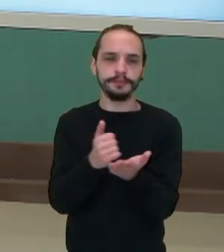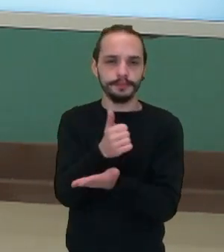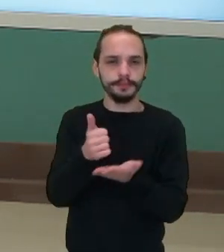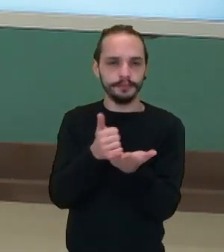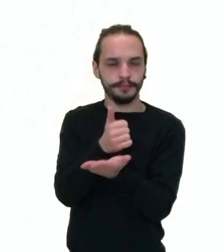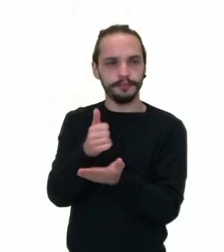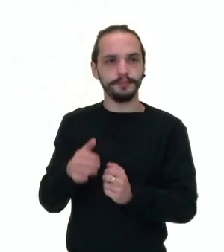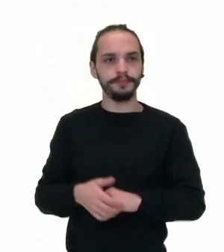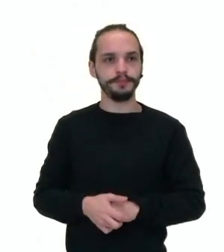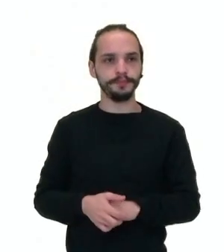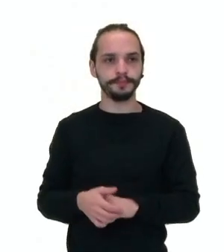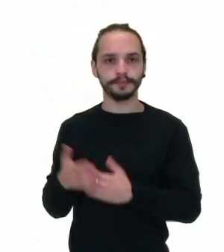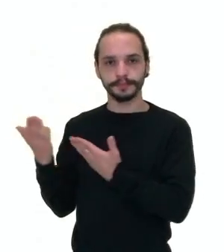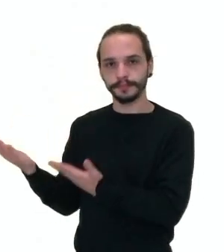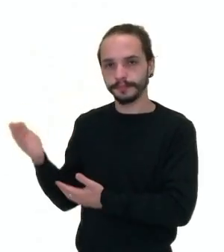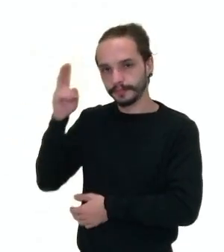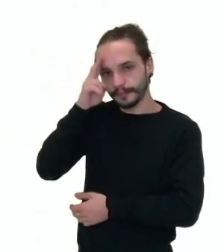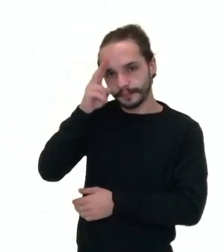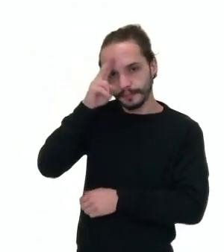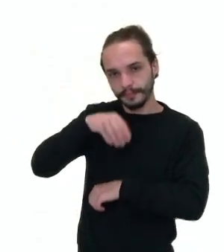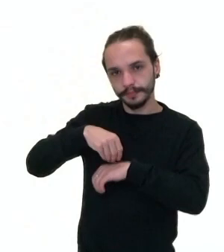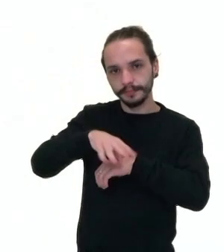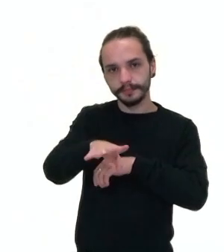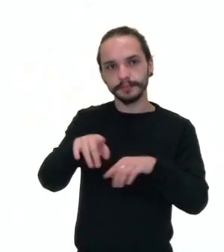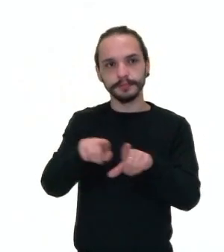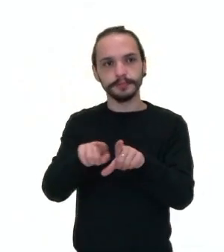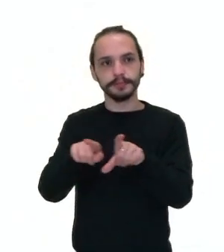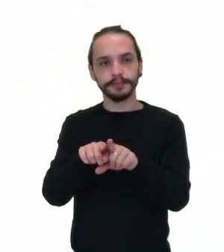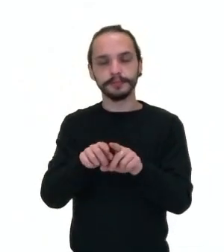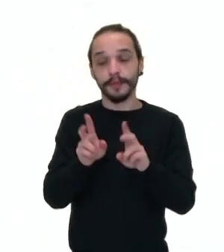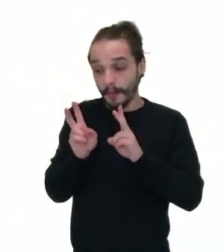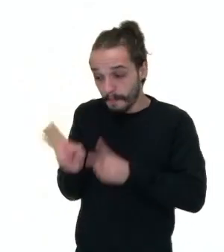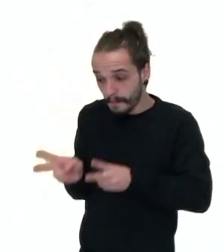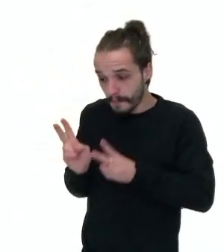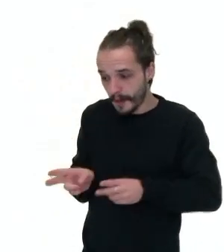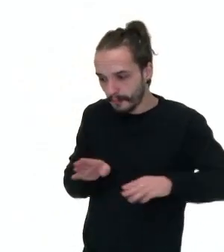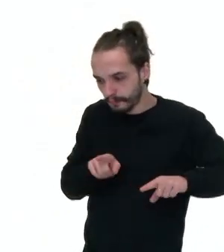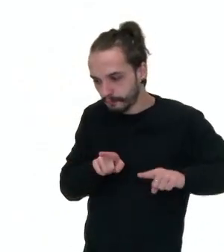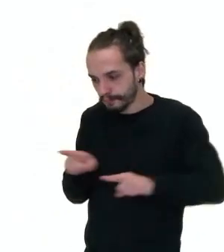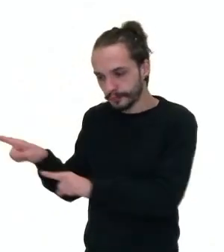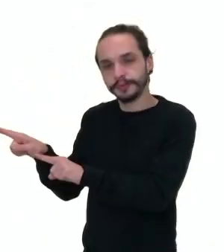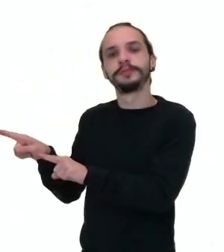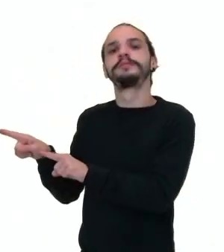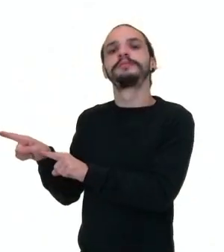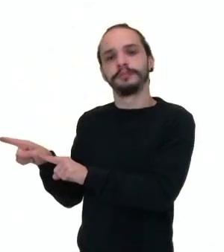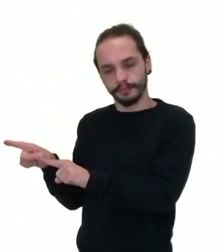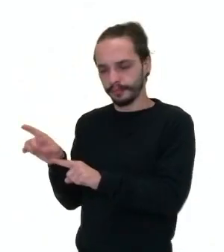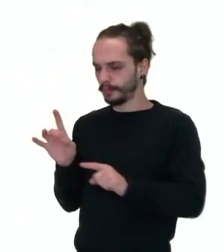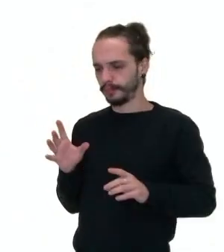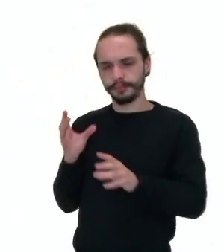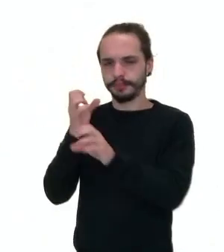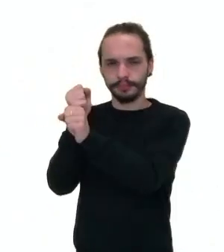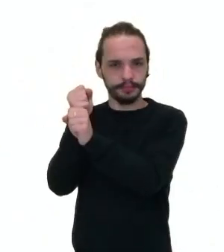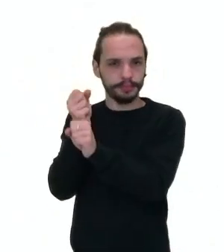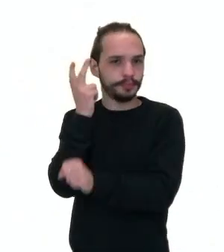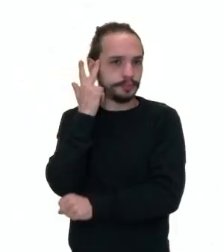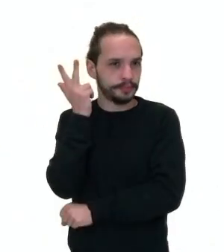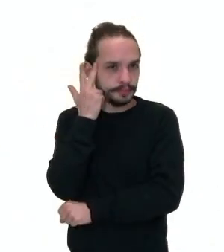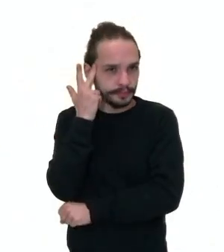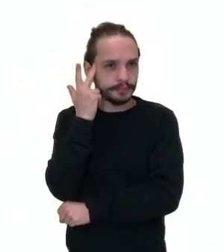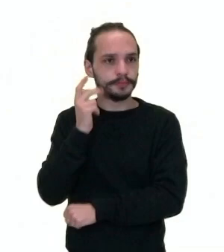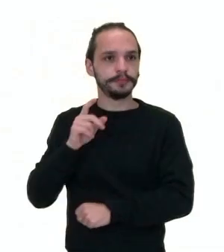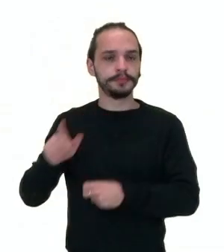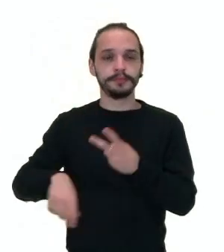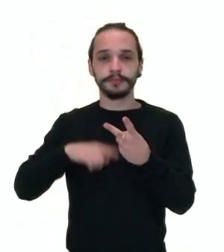uma relembradinha aqui, ó. Então se eu tiver forças na mesma direção e o mesmo sentido, eu só somo, como está representado aqui no